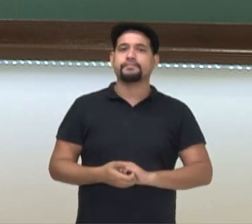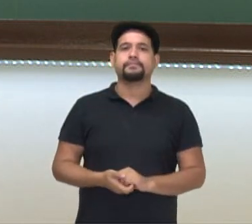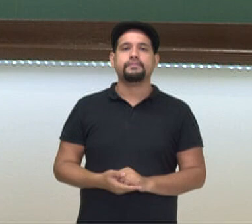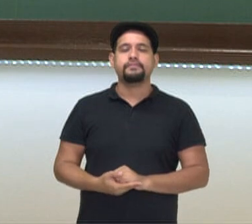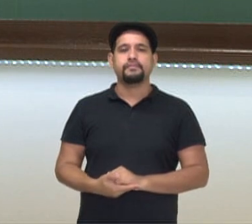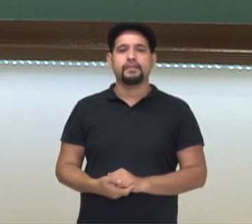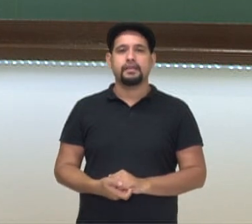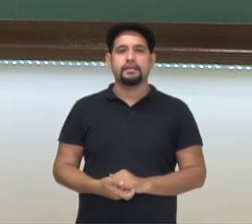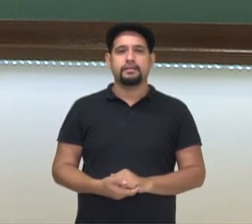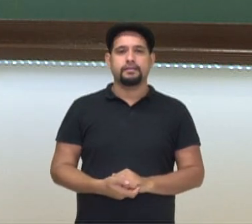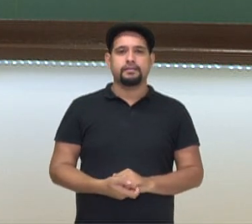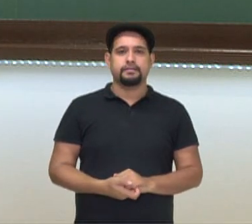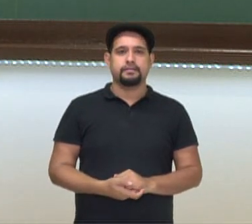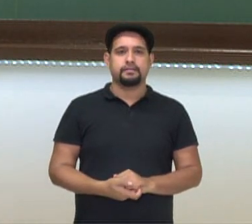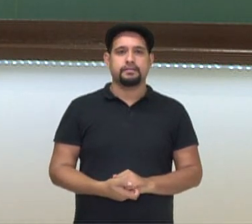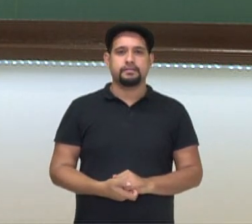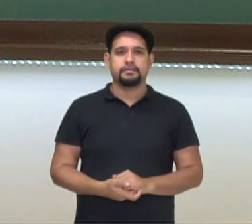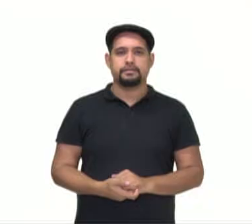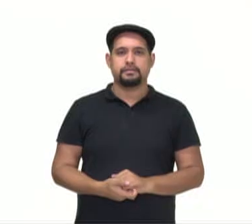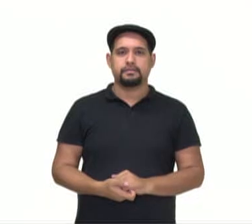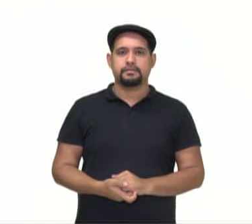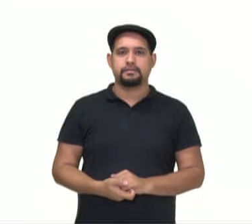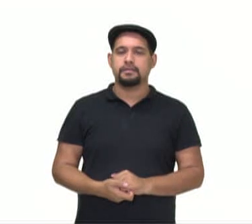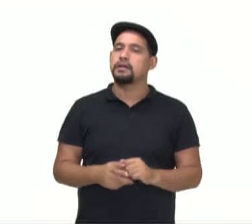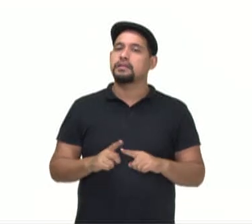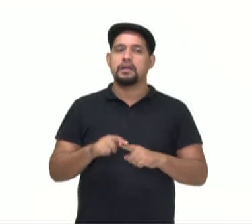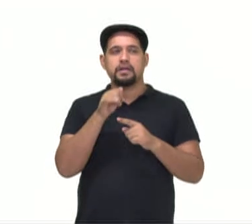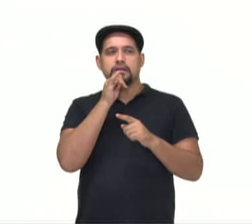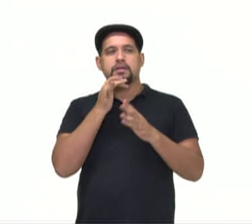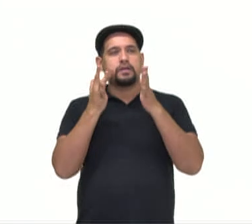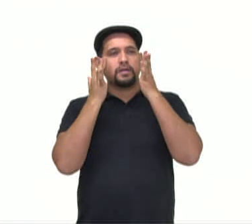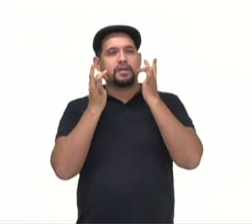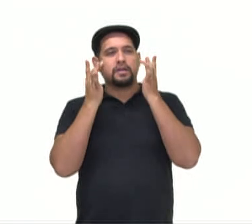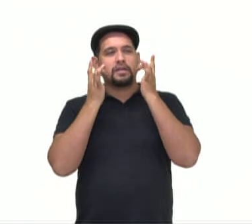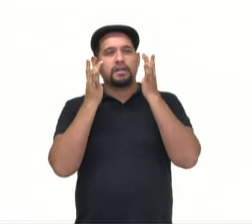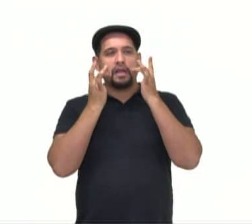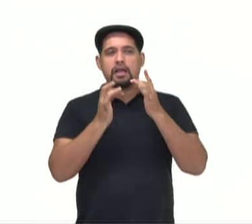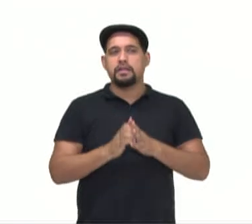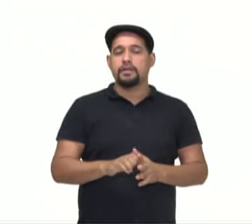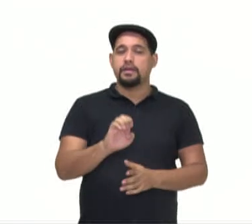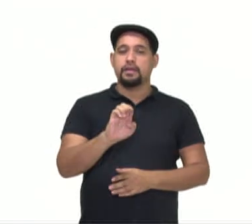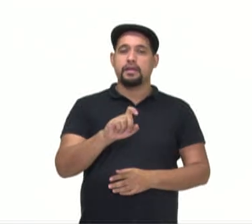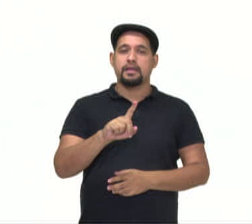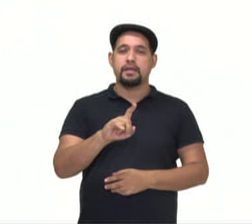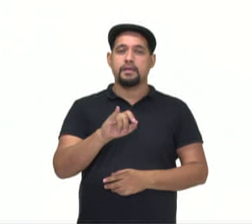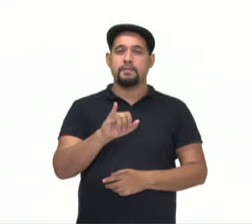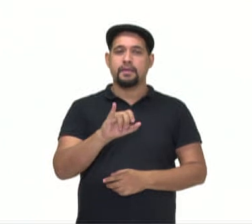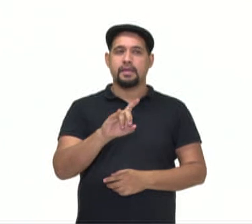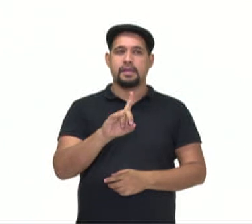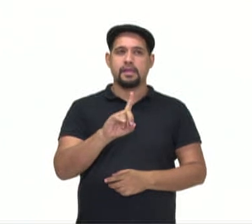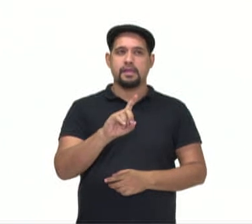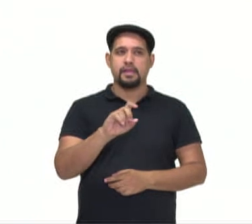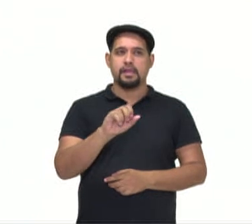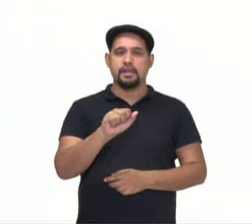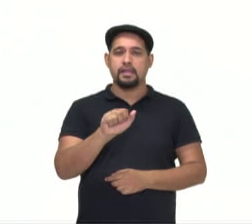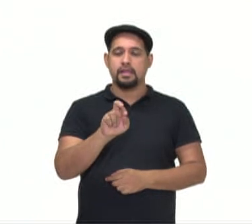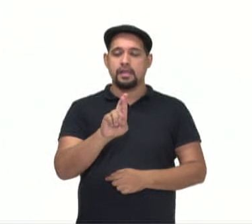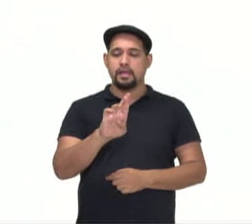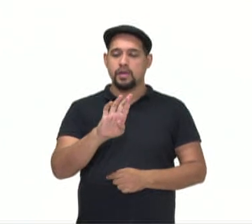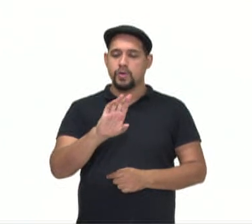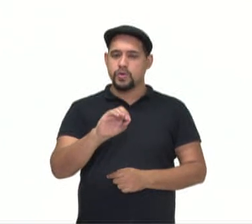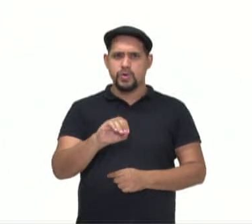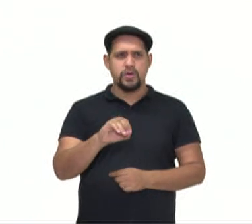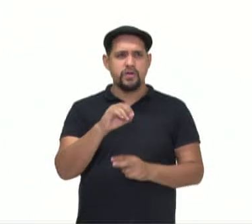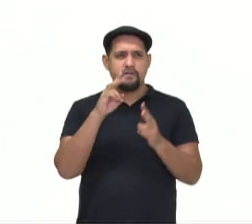Então vamos lá. Então o Teatro Epidauro, olha como era grandioso, esse espaço. Olha, aqui